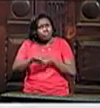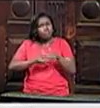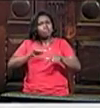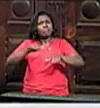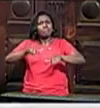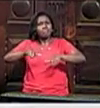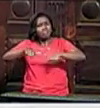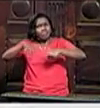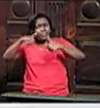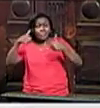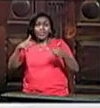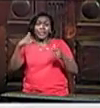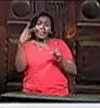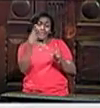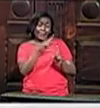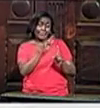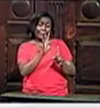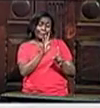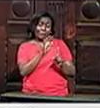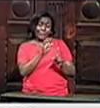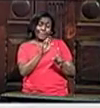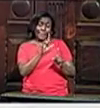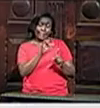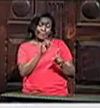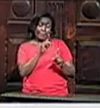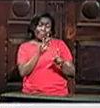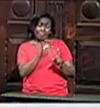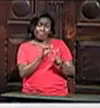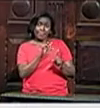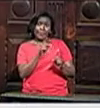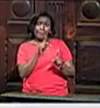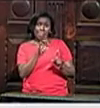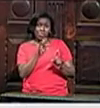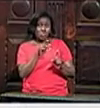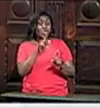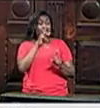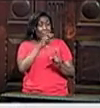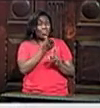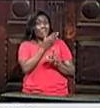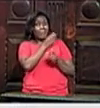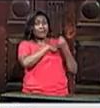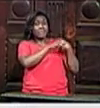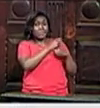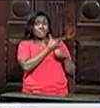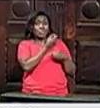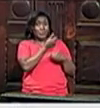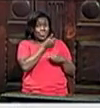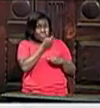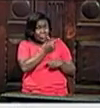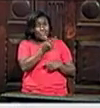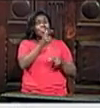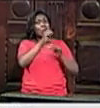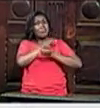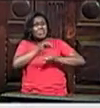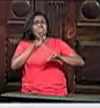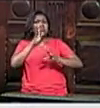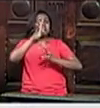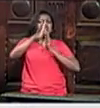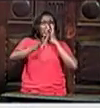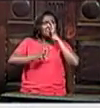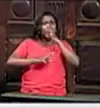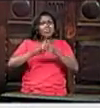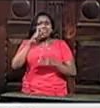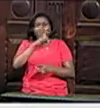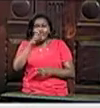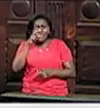desqualificada o senhor felipe peixoto que assim já fez campanha em 2012 uma campanha baseada em denúncia baseada em mentiras já